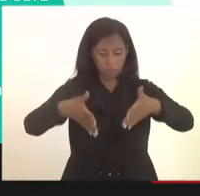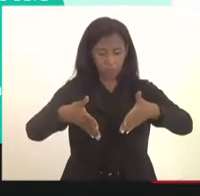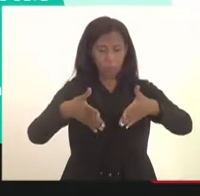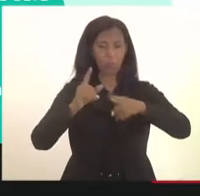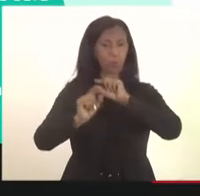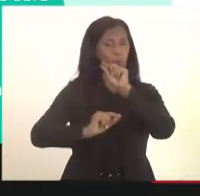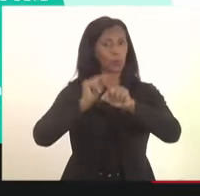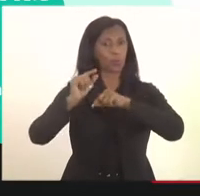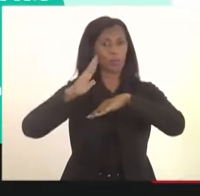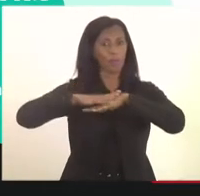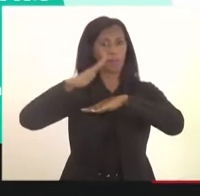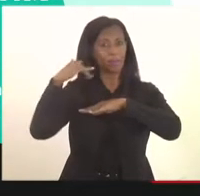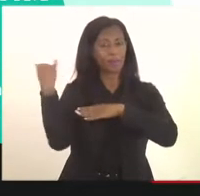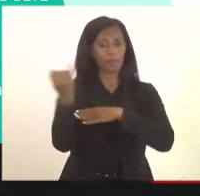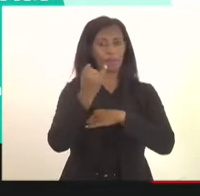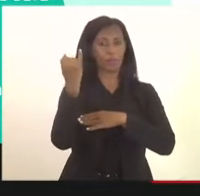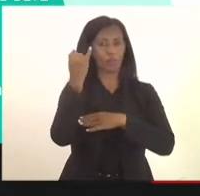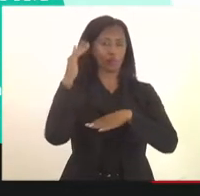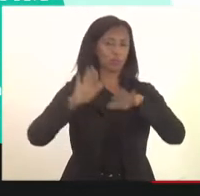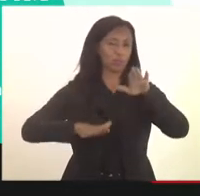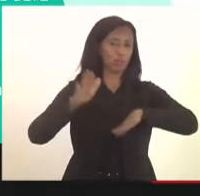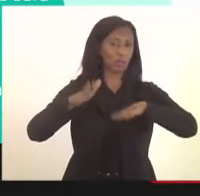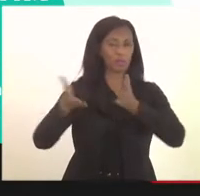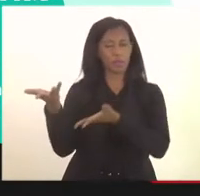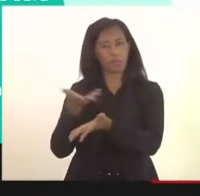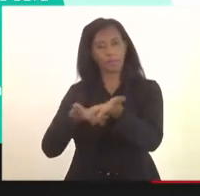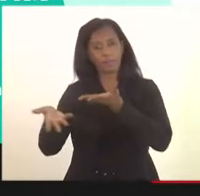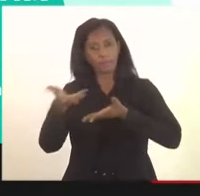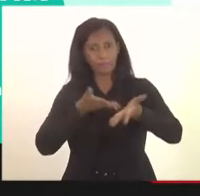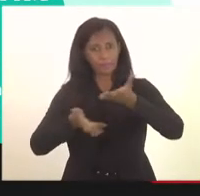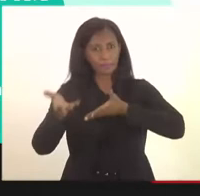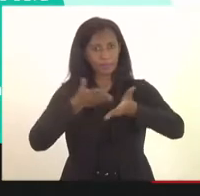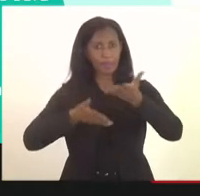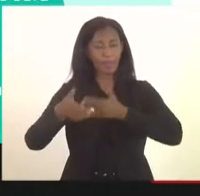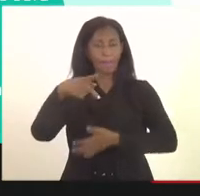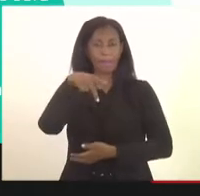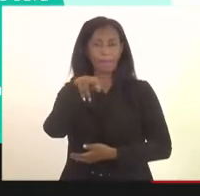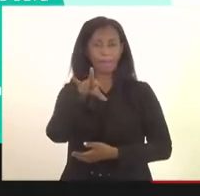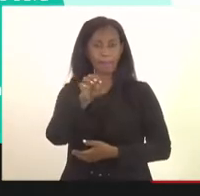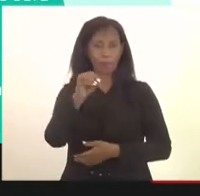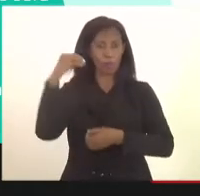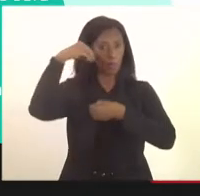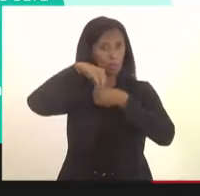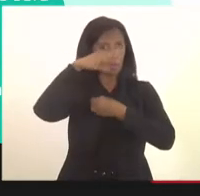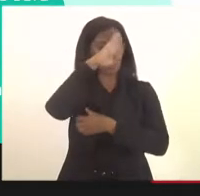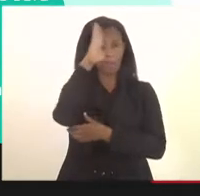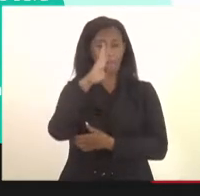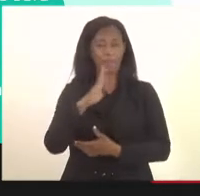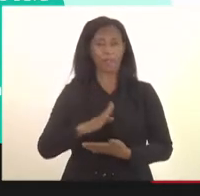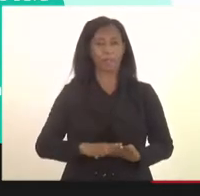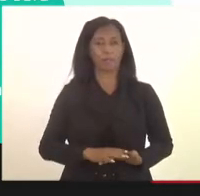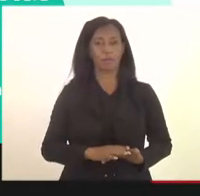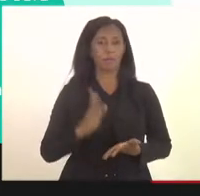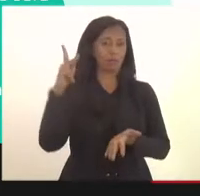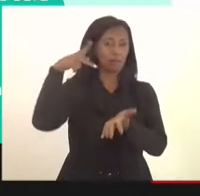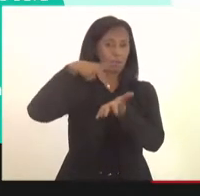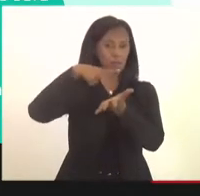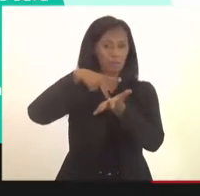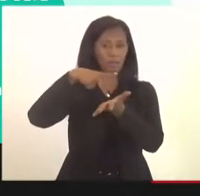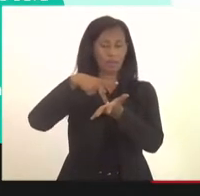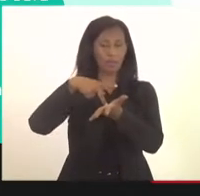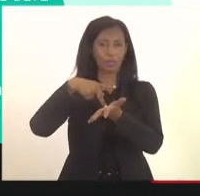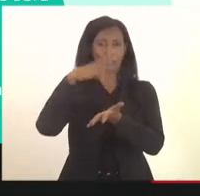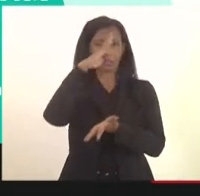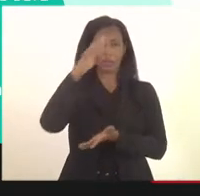é mais importante, talvez, é sobre a participação da Petronas aqui no Brasil. Então, na verdade,